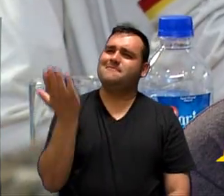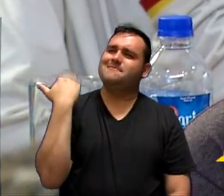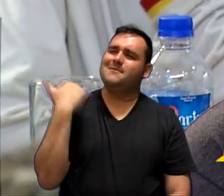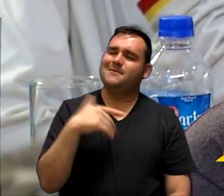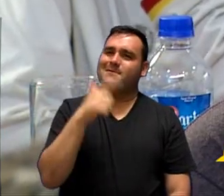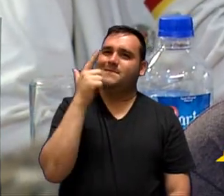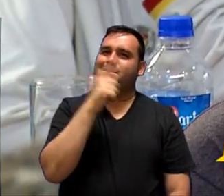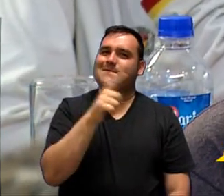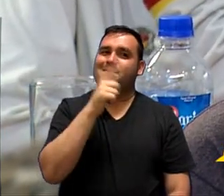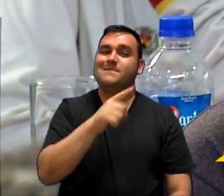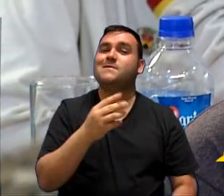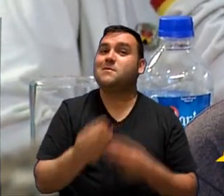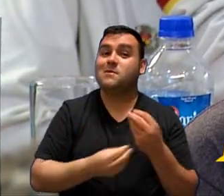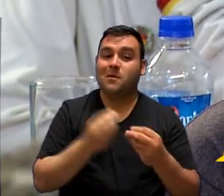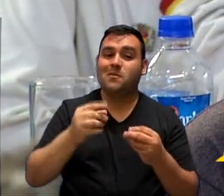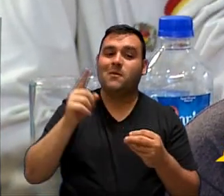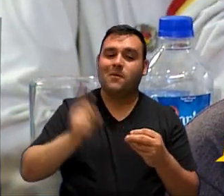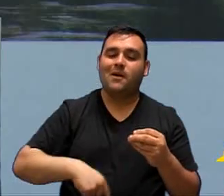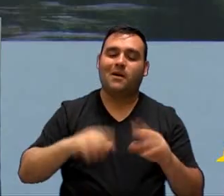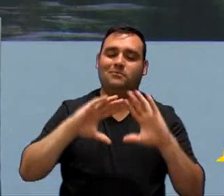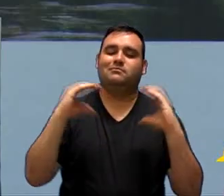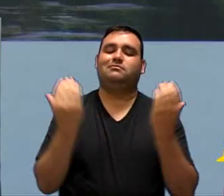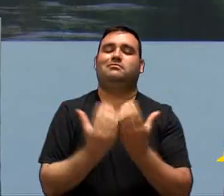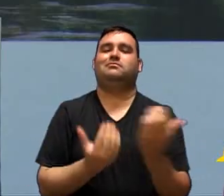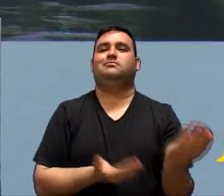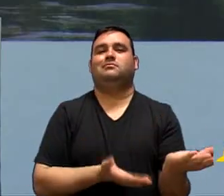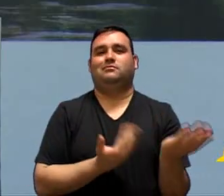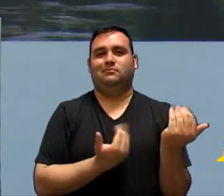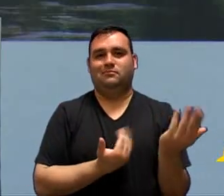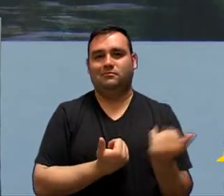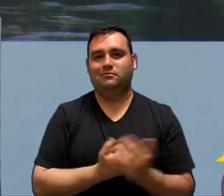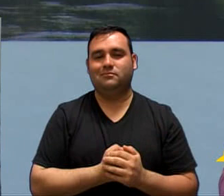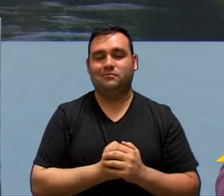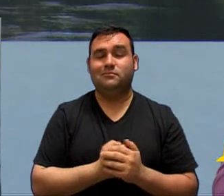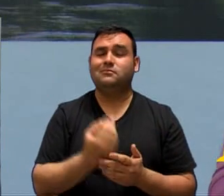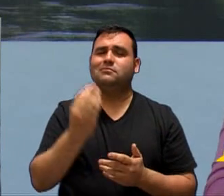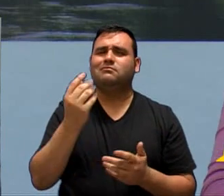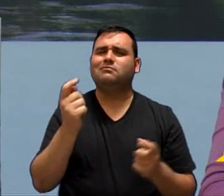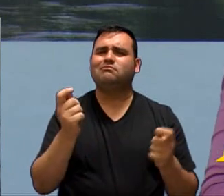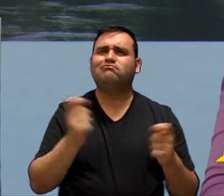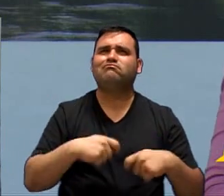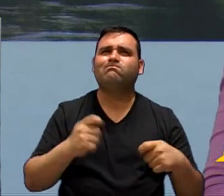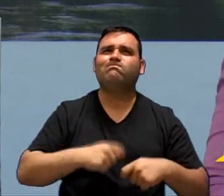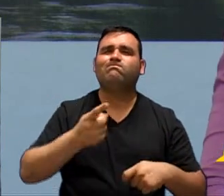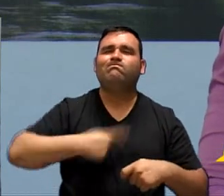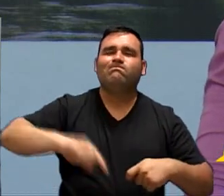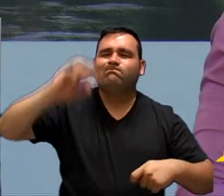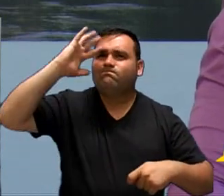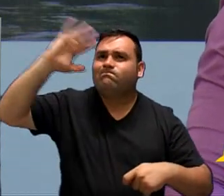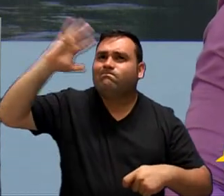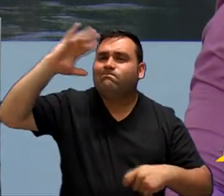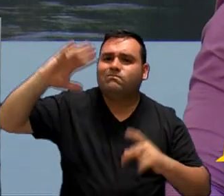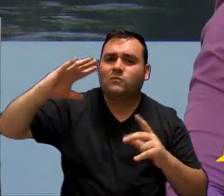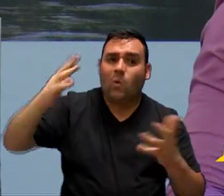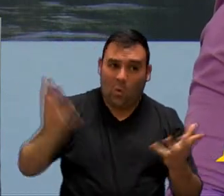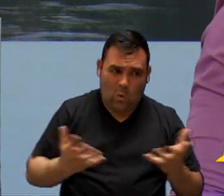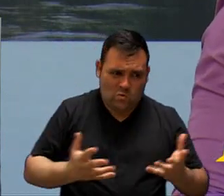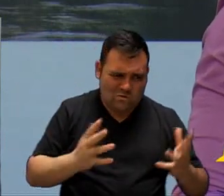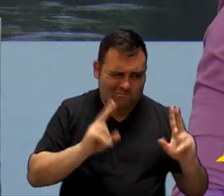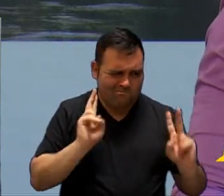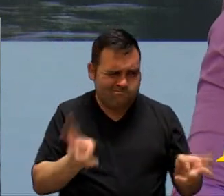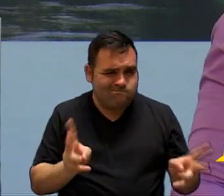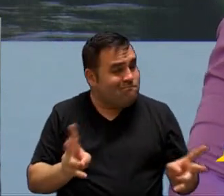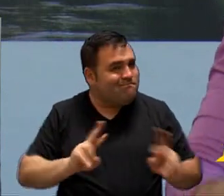de exercer através do Parlamento Jovem. A possibilidade de sonhar com um mundo diferente do qual